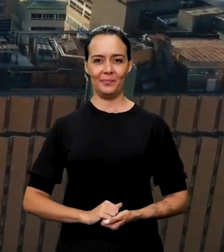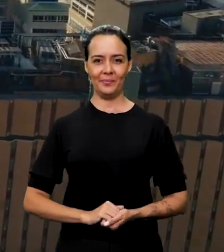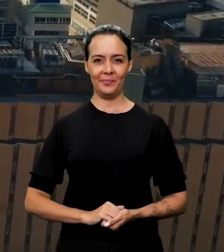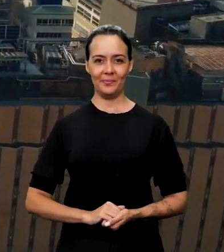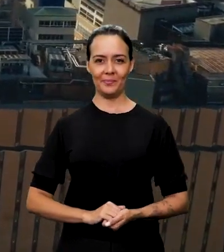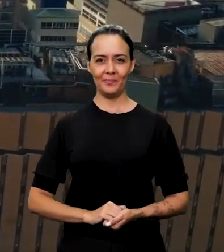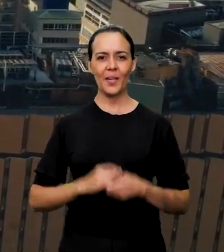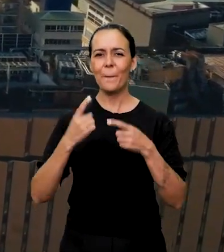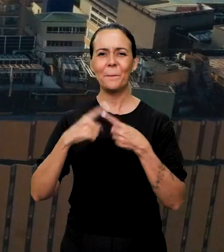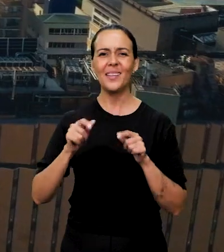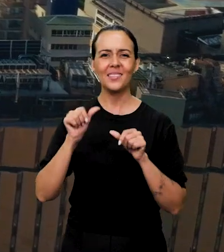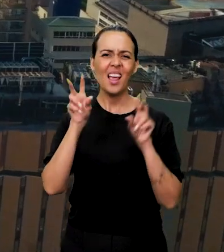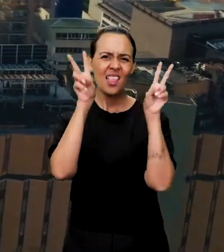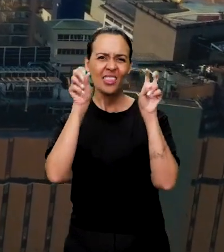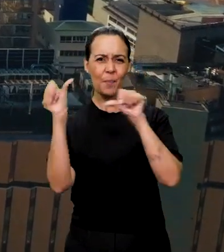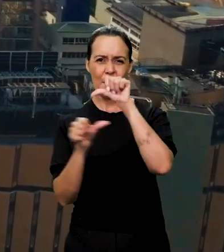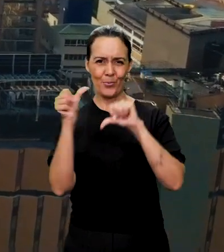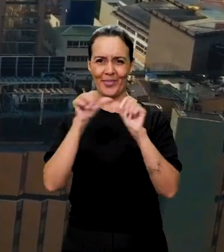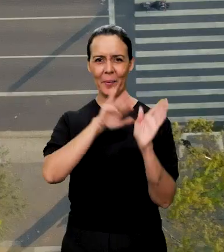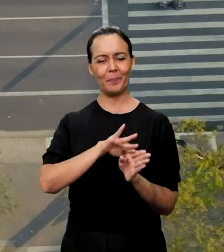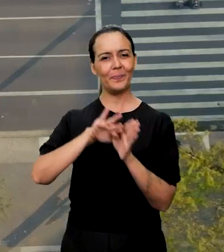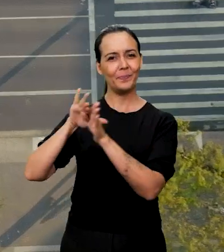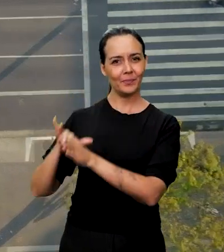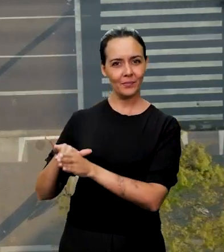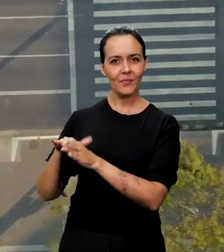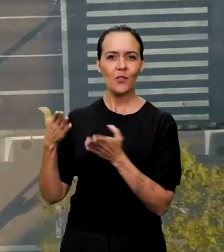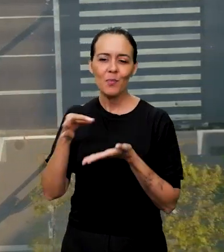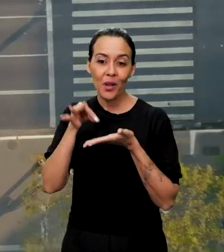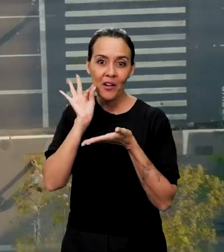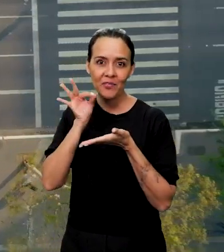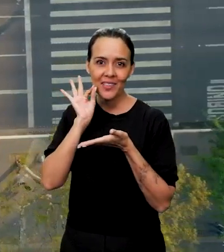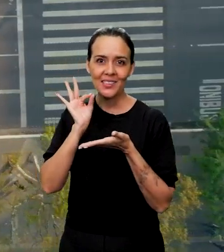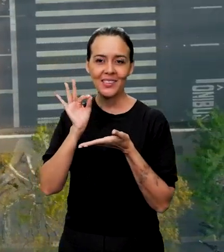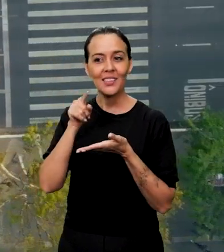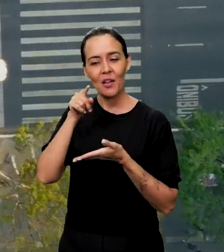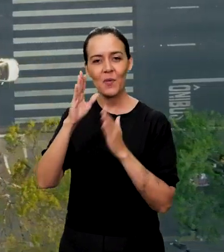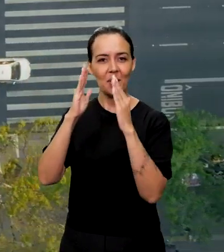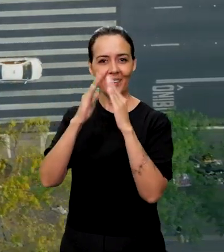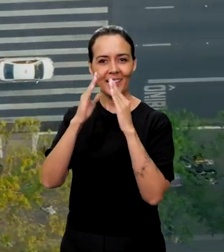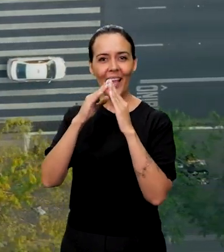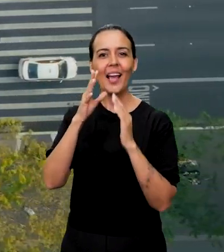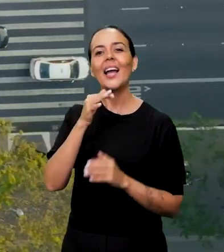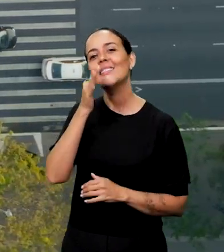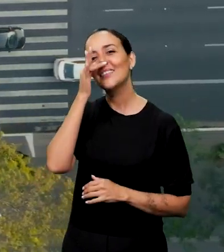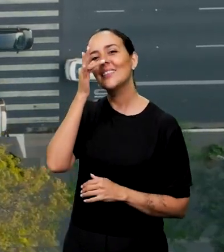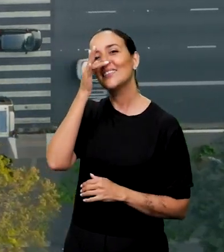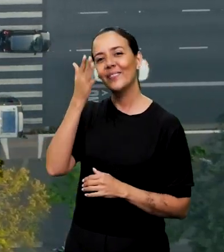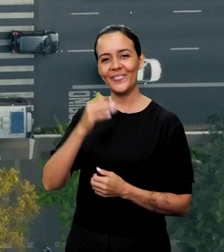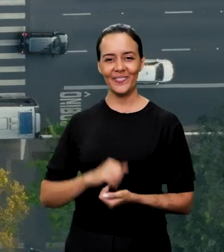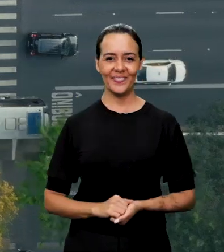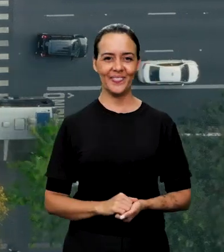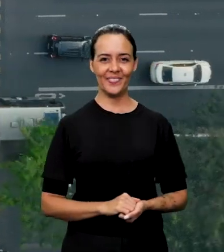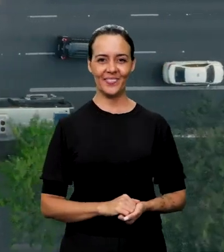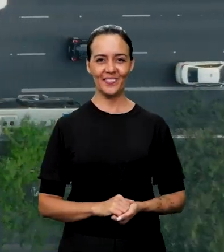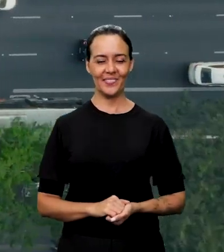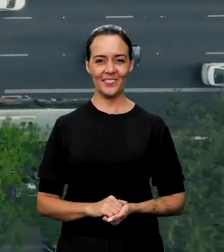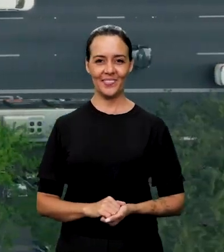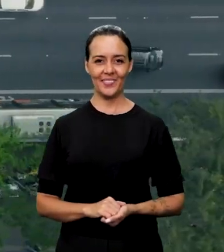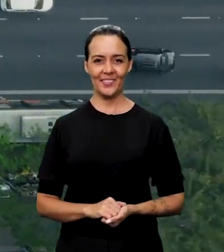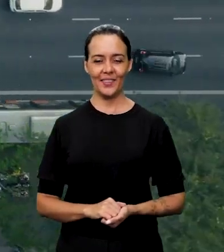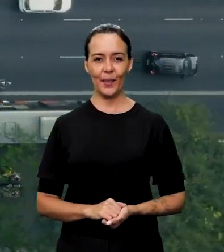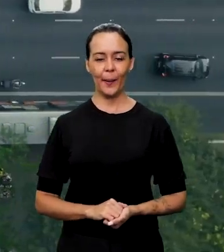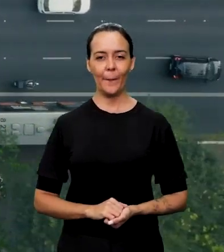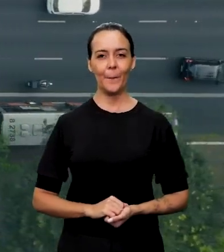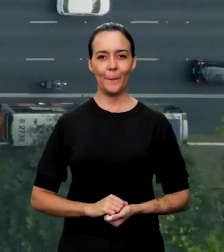Mas não vamos falar sobre isso agora, vamos parar para tomar um cafezinho ali na Casa das Rosas, que é tão gostoso. Vamos lá. Na Avenida Paulista, um